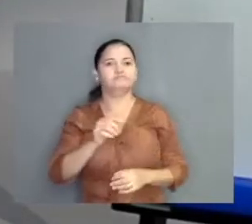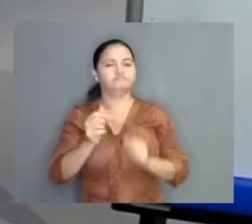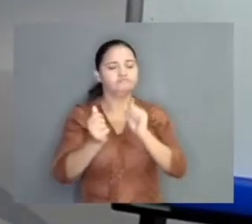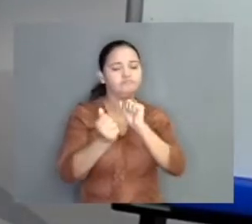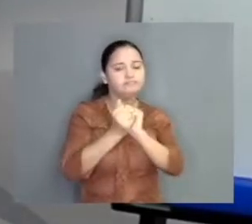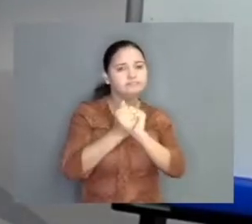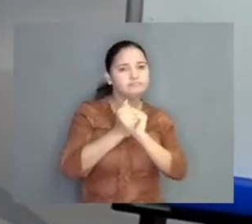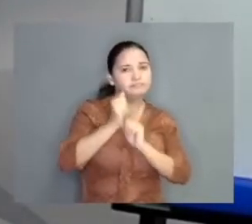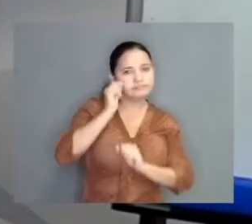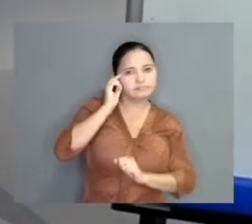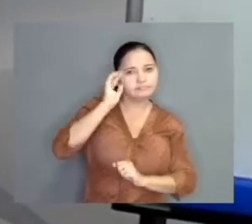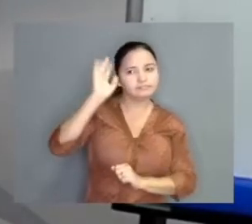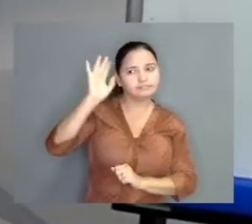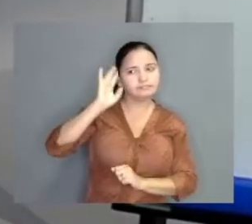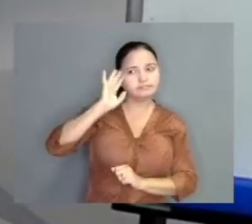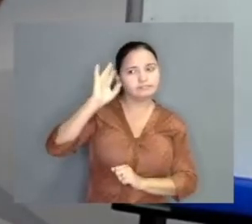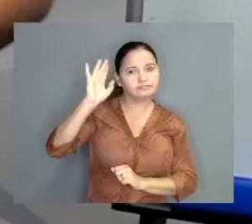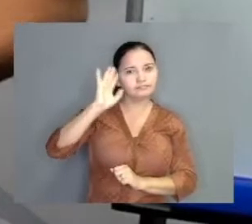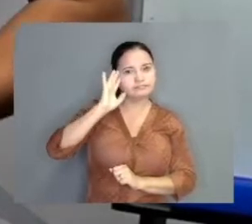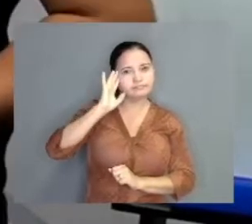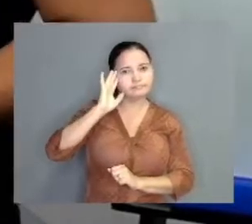juntos da seguinte maneira.